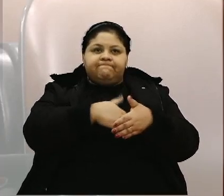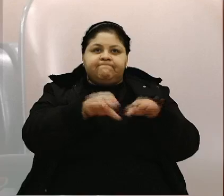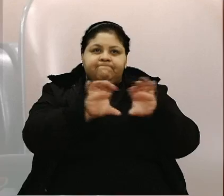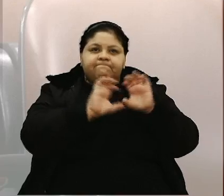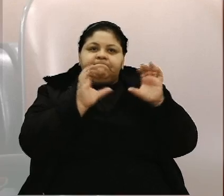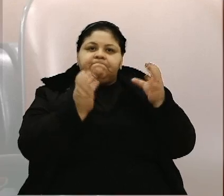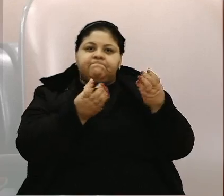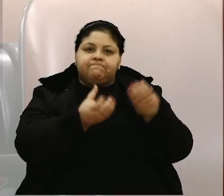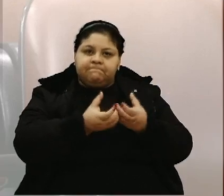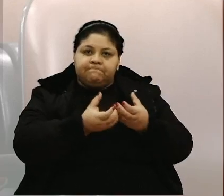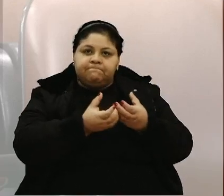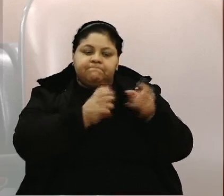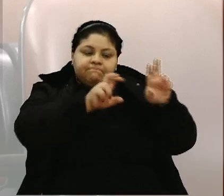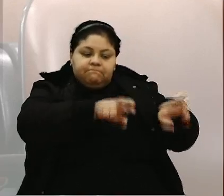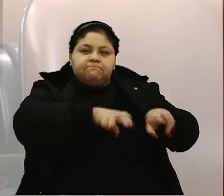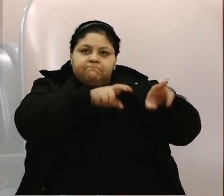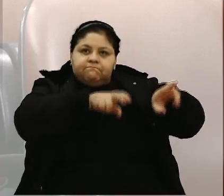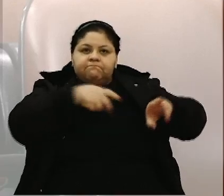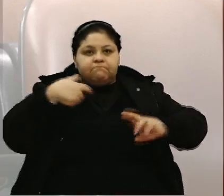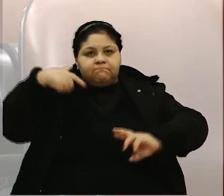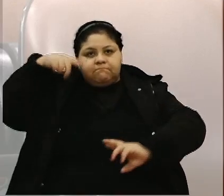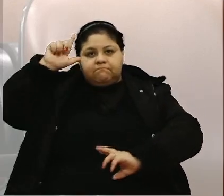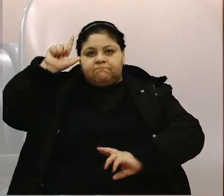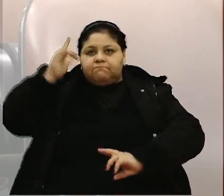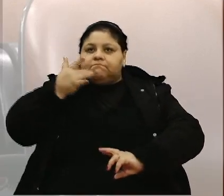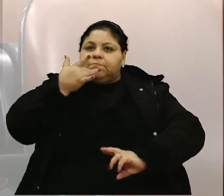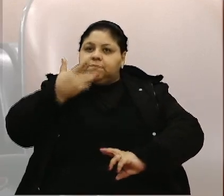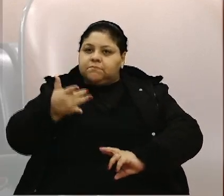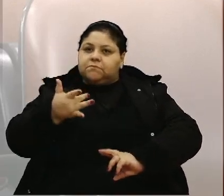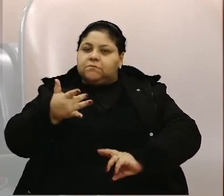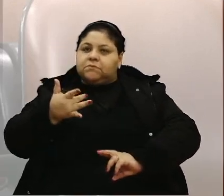comunidade de Fazenda Souza, que ontem estive a tarde toda lá,